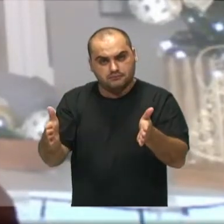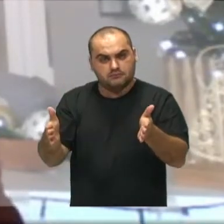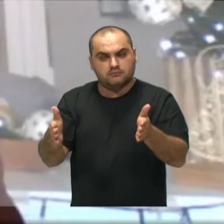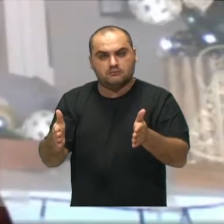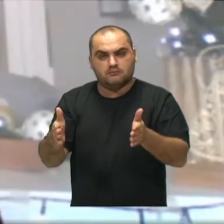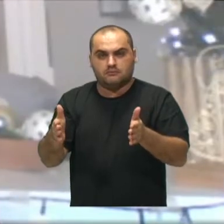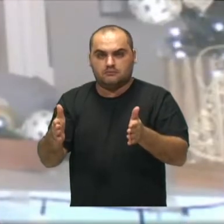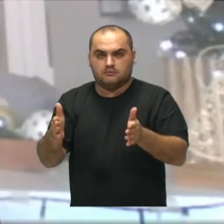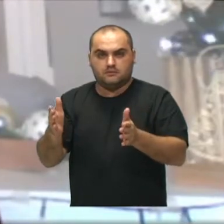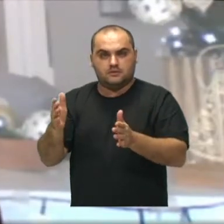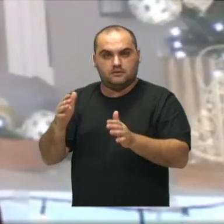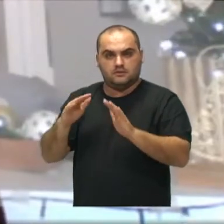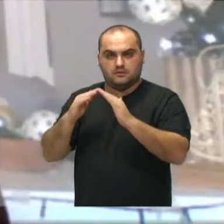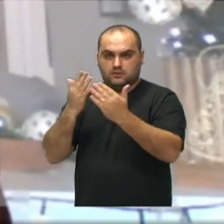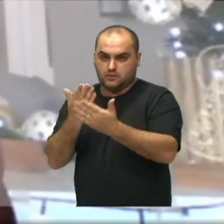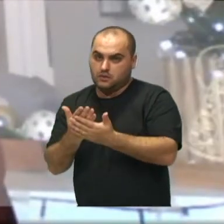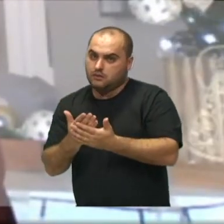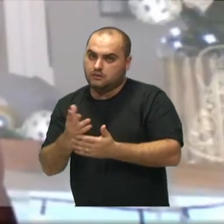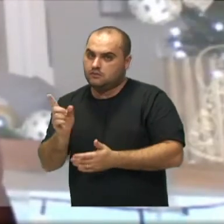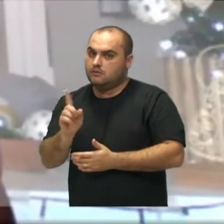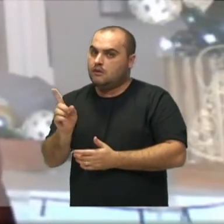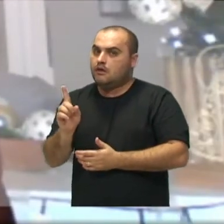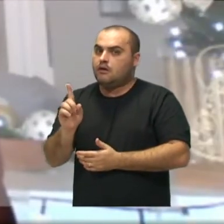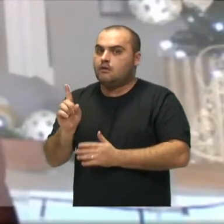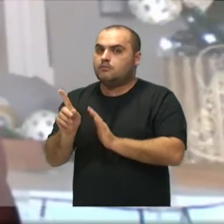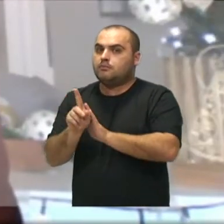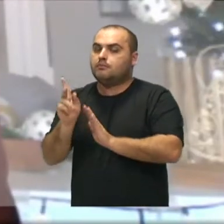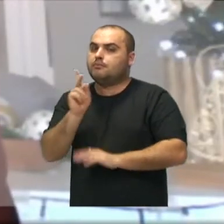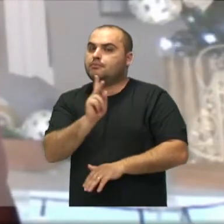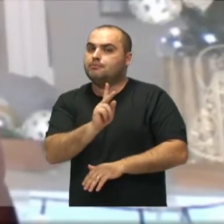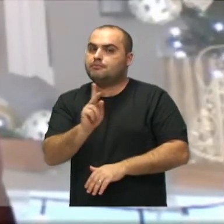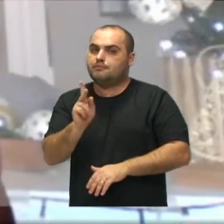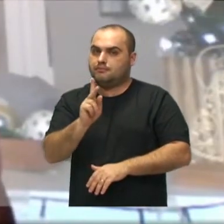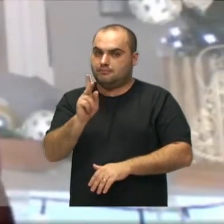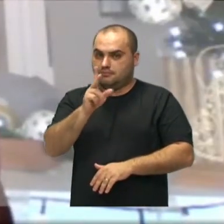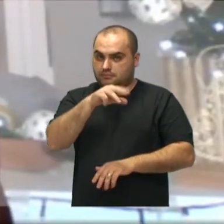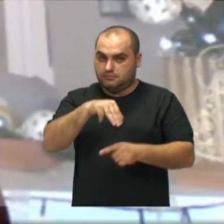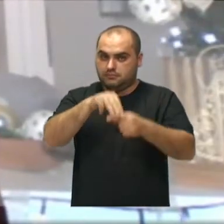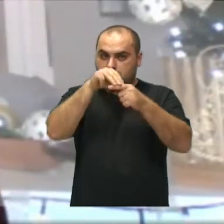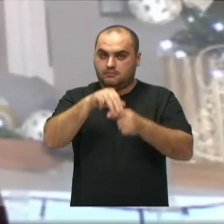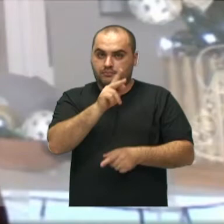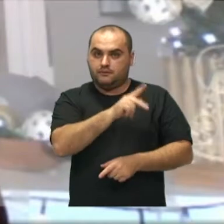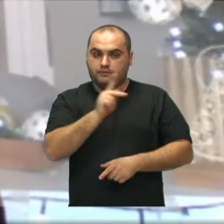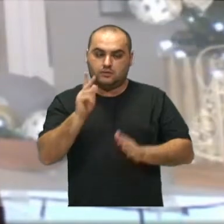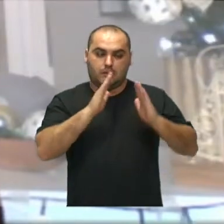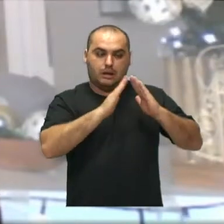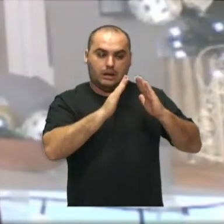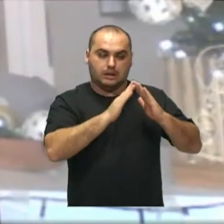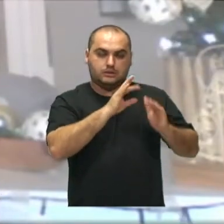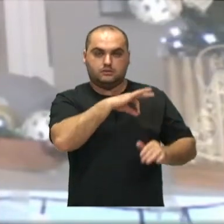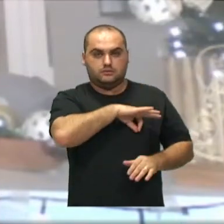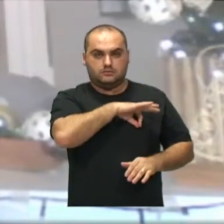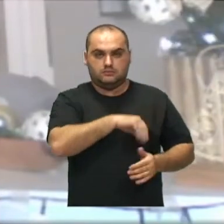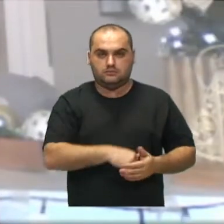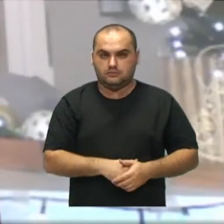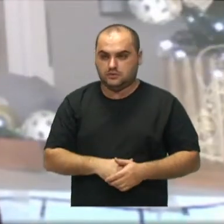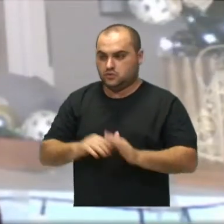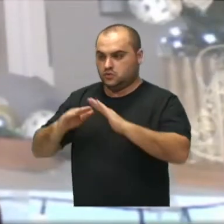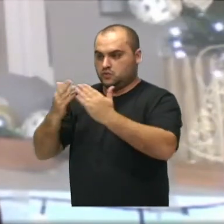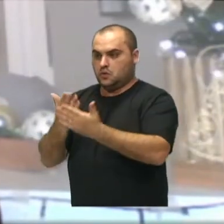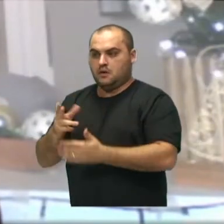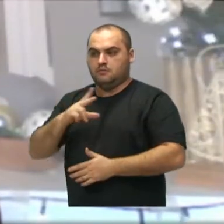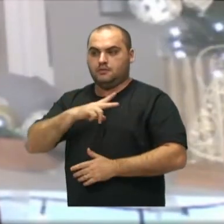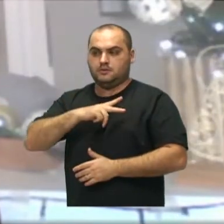elas não é como serviço público que os professores estão em casa e estão recebendo. Eles não têm, nem todos eles têm essa